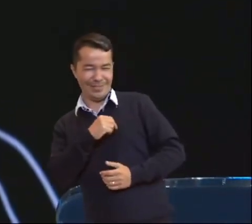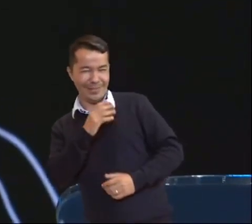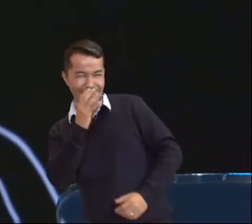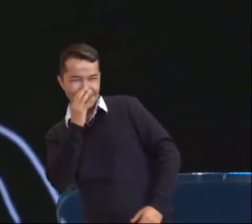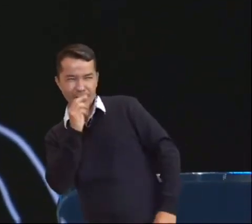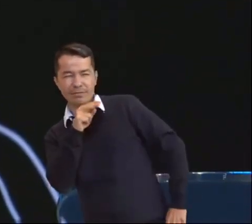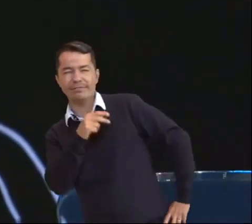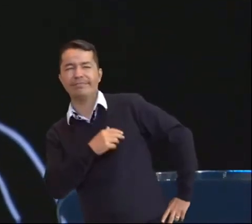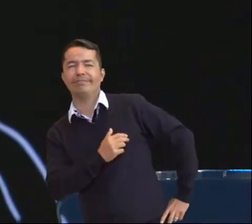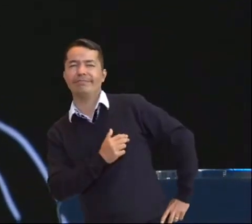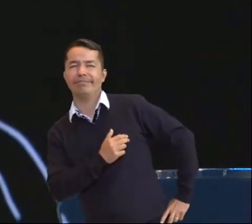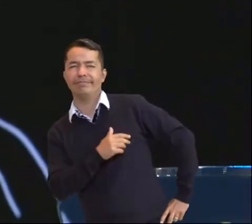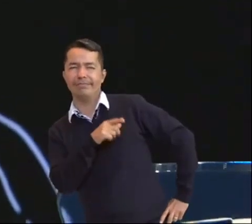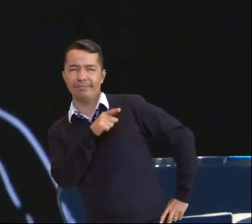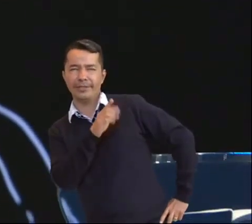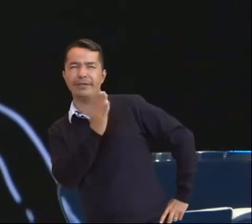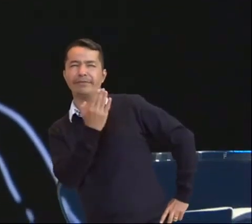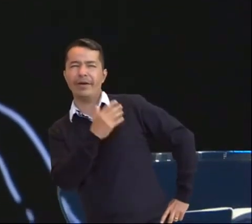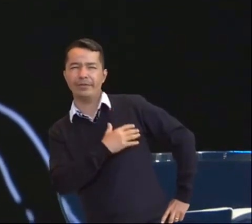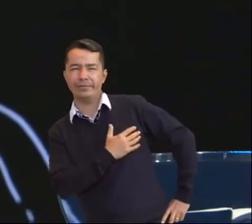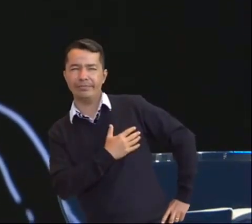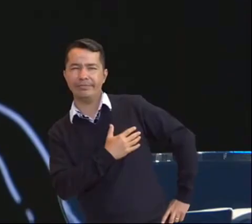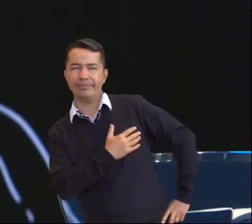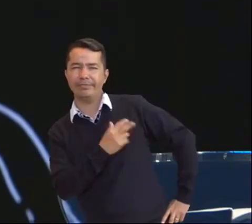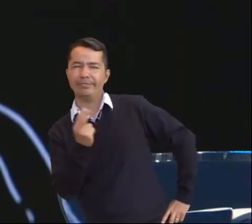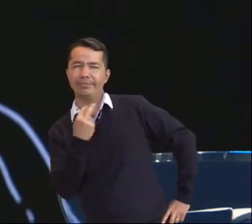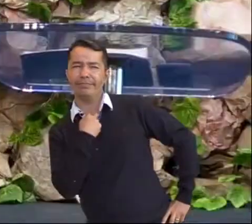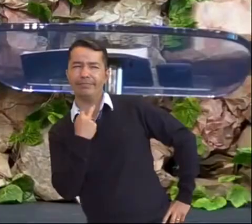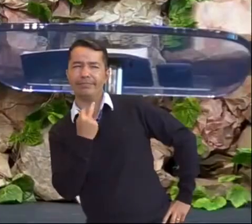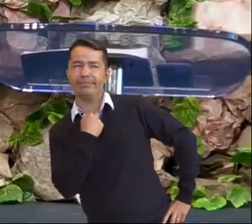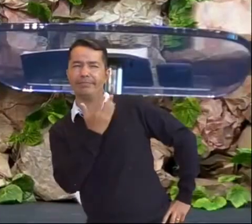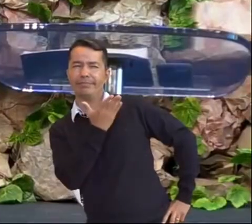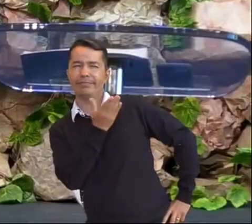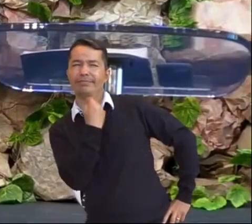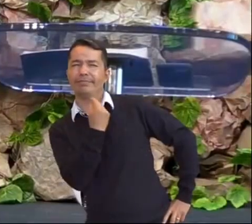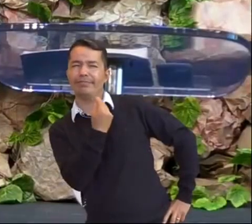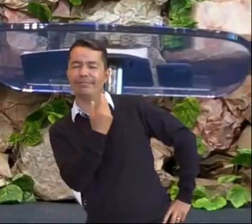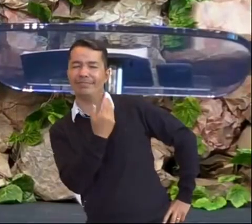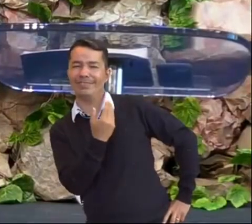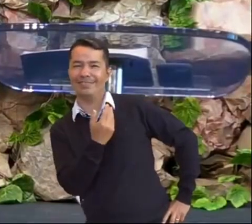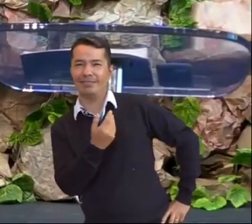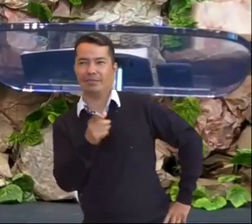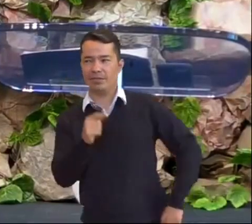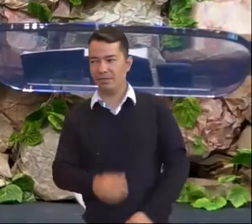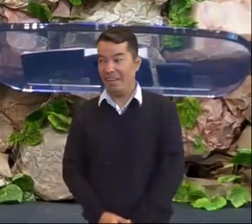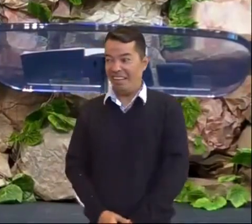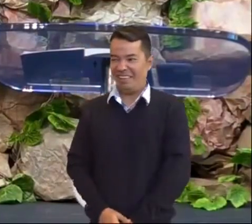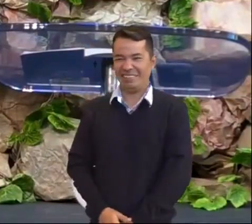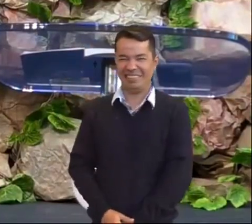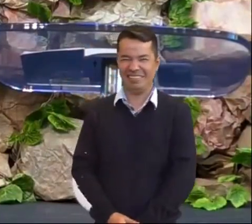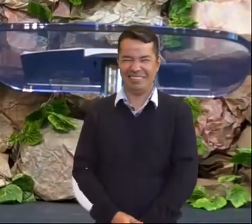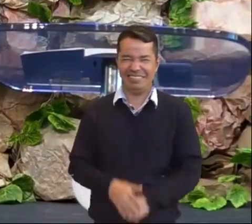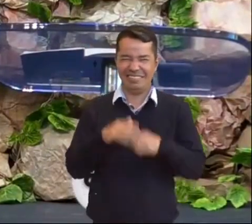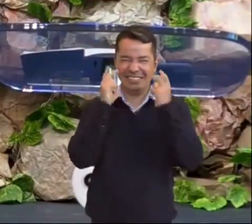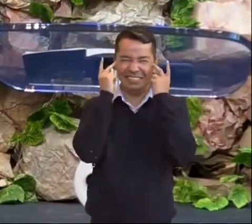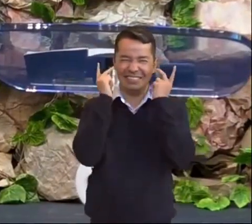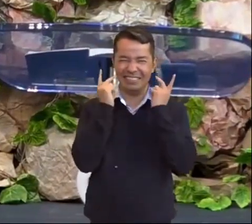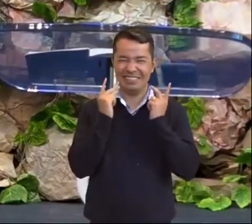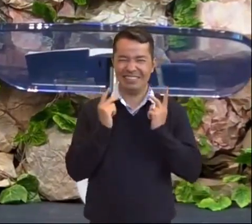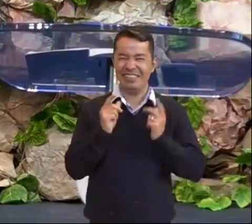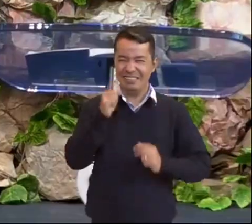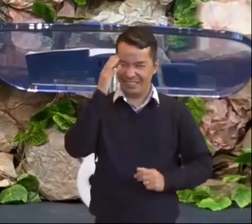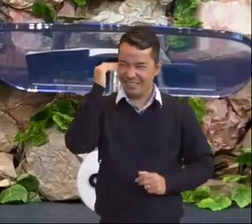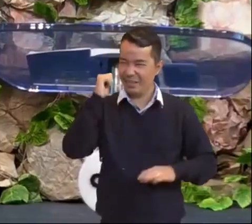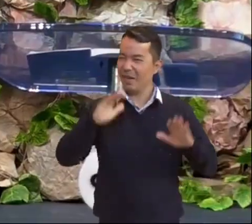Realidades vão vir à tona. E a maneira como nós lidamos com essas questões do dia a dia, e